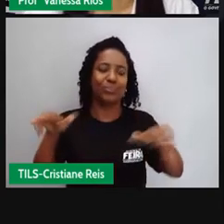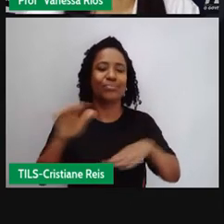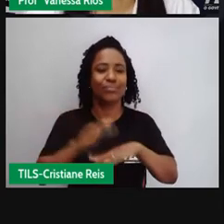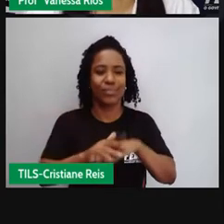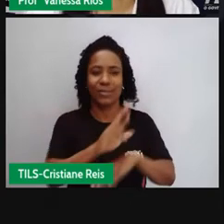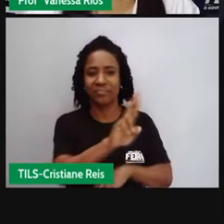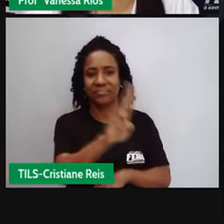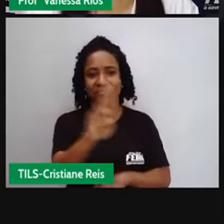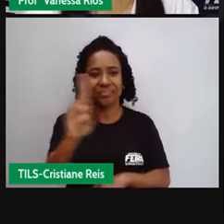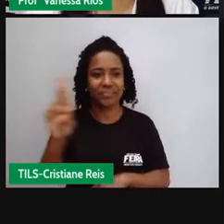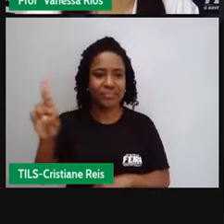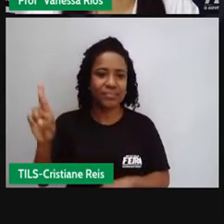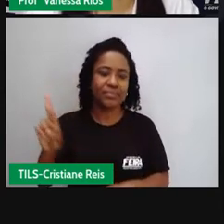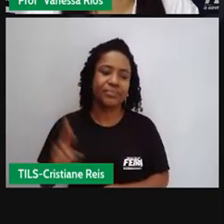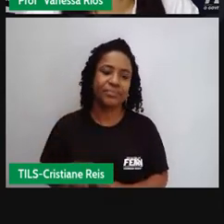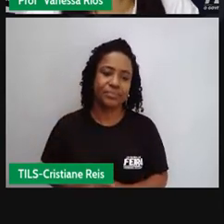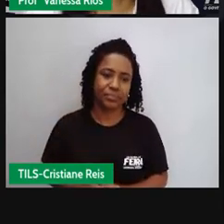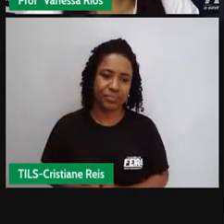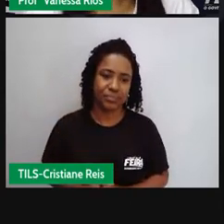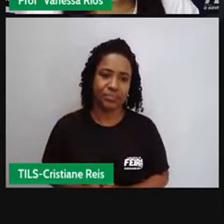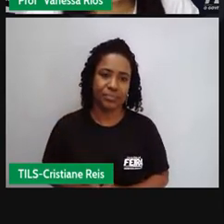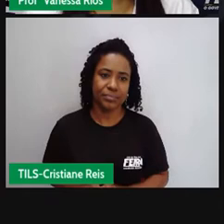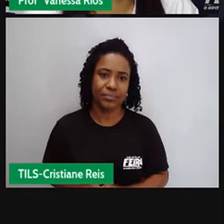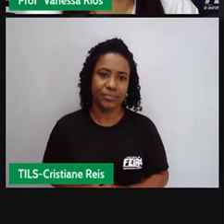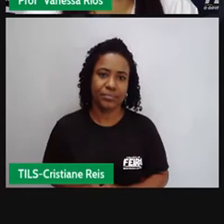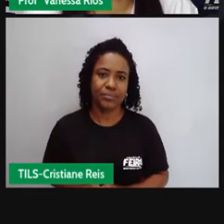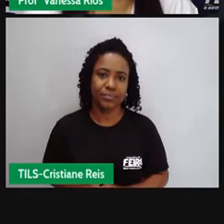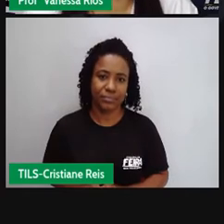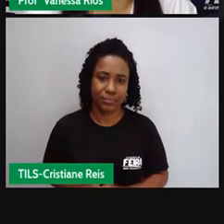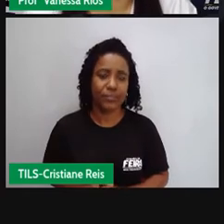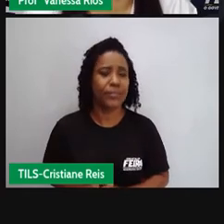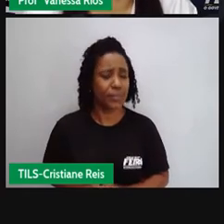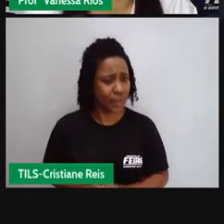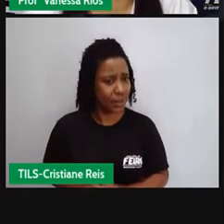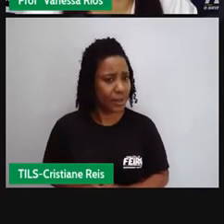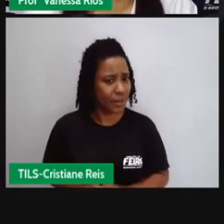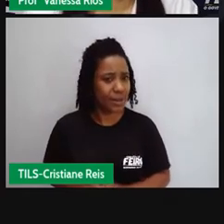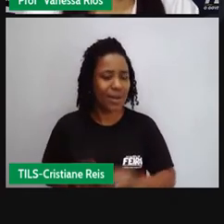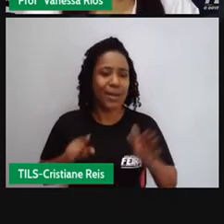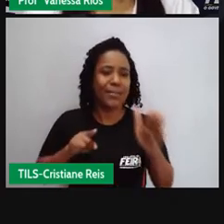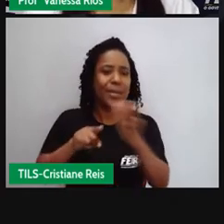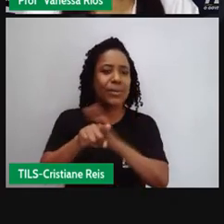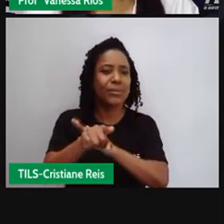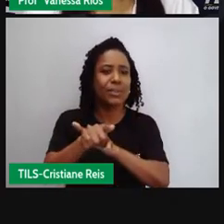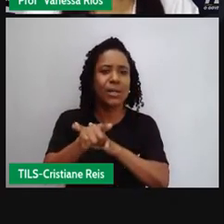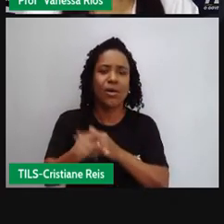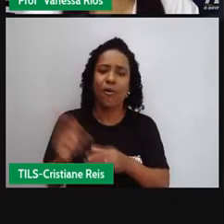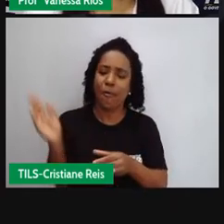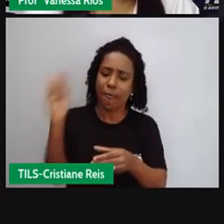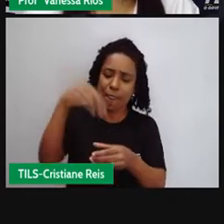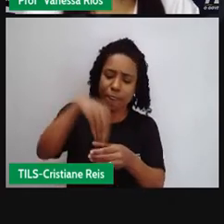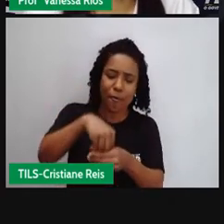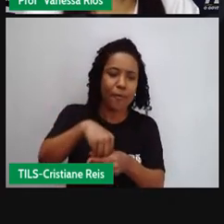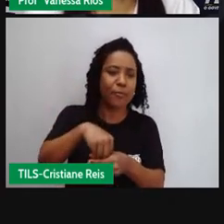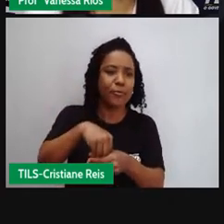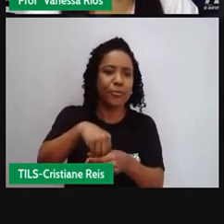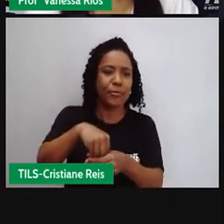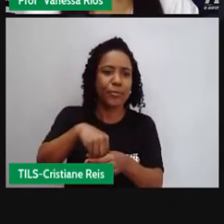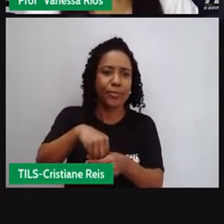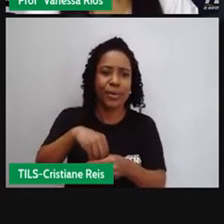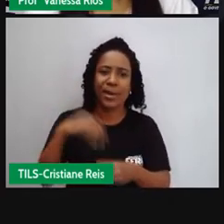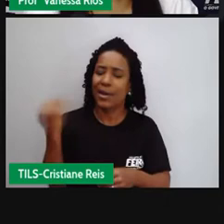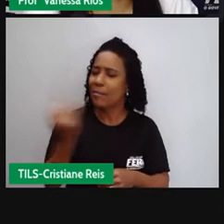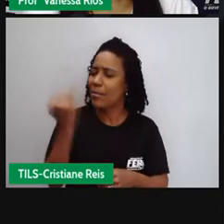E a Pró colocou a pergunta: por que votar é importante? O voto ou sufrágio, como é